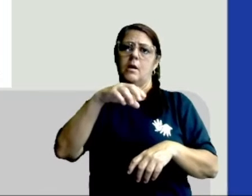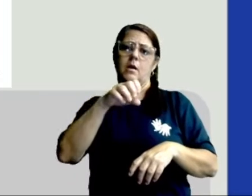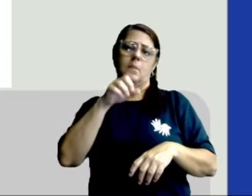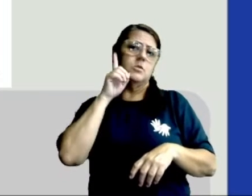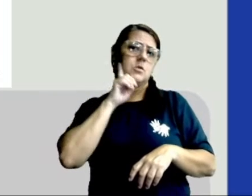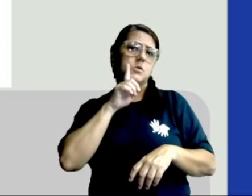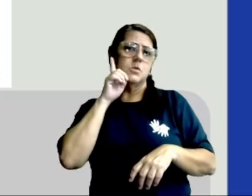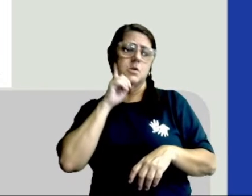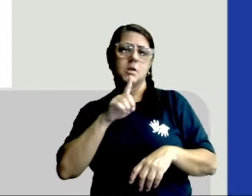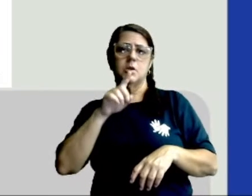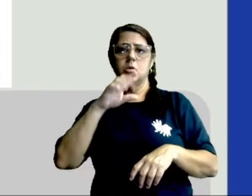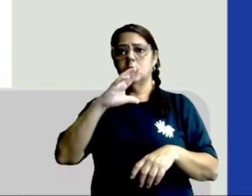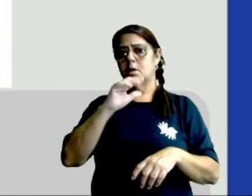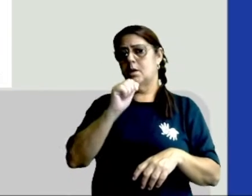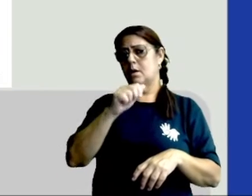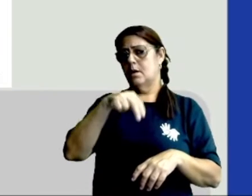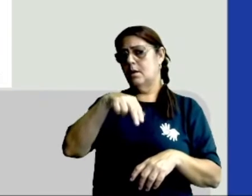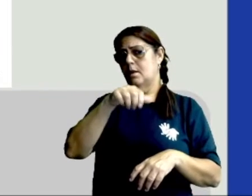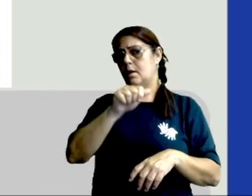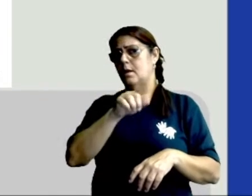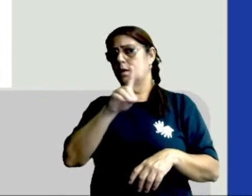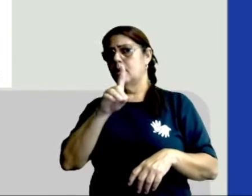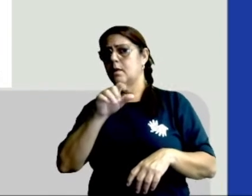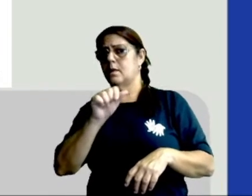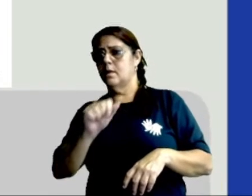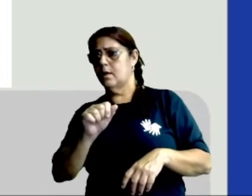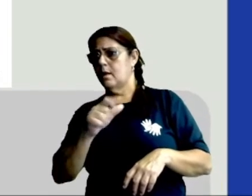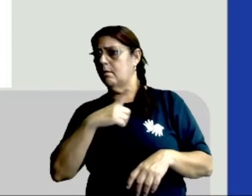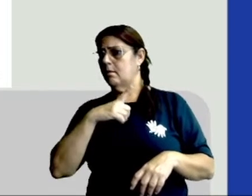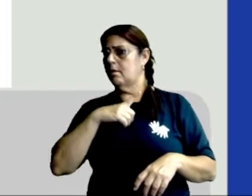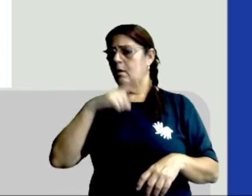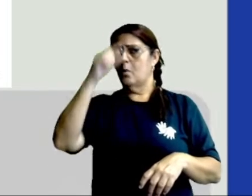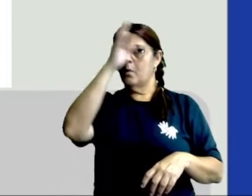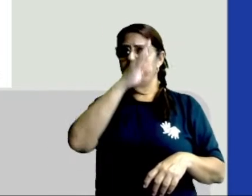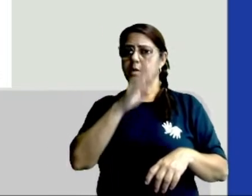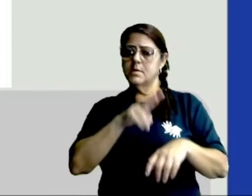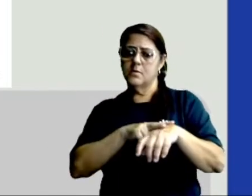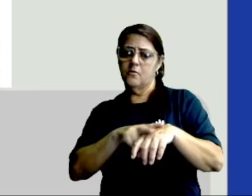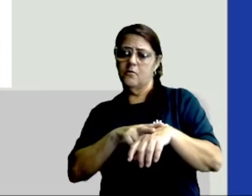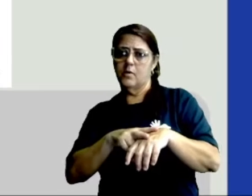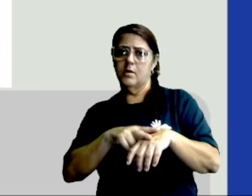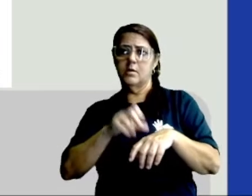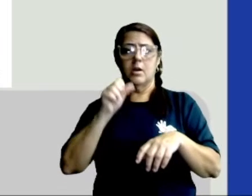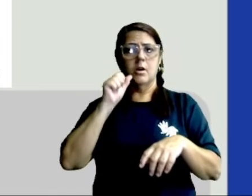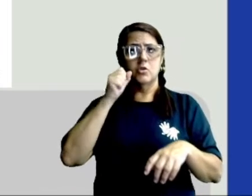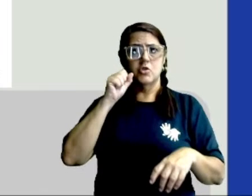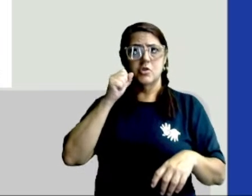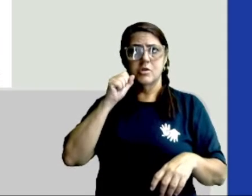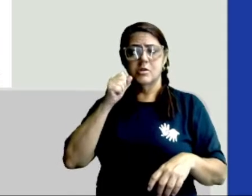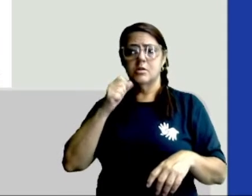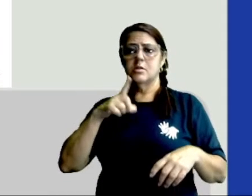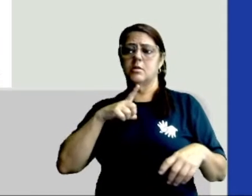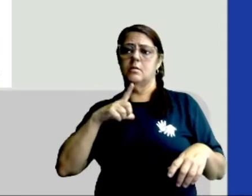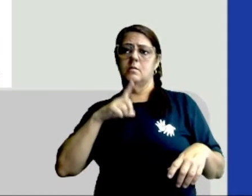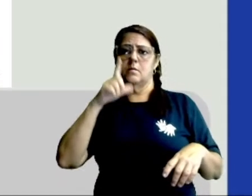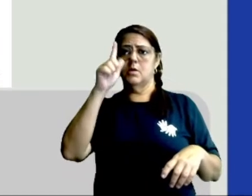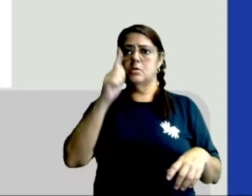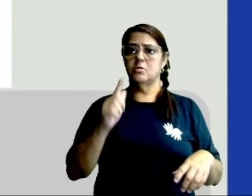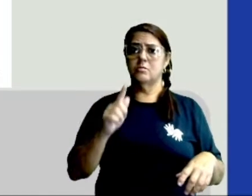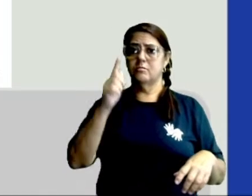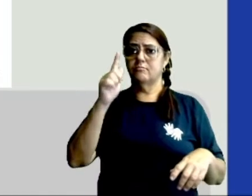com destaques. Os países emergentes em verde, o México, o Brasil, Chile, Argentina, né? O Chile às vezes